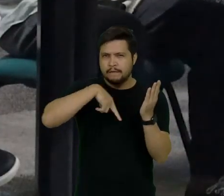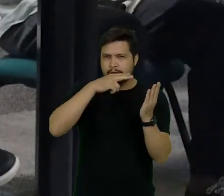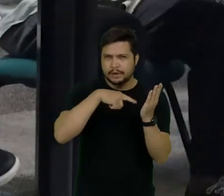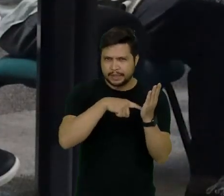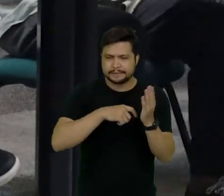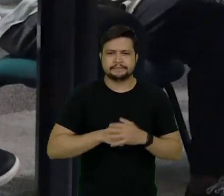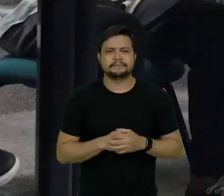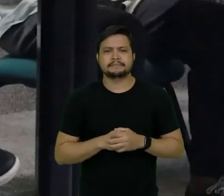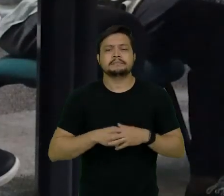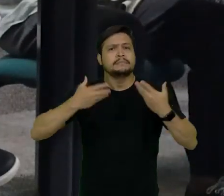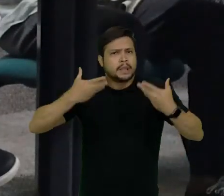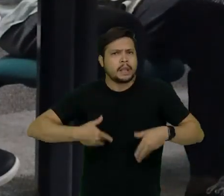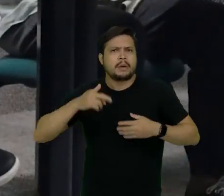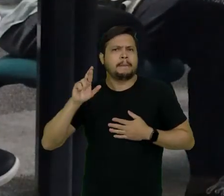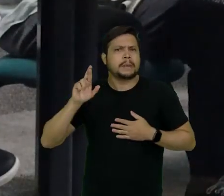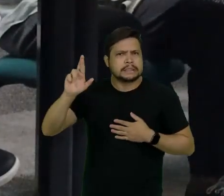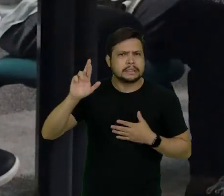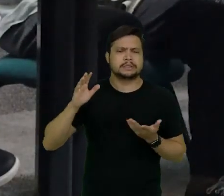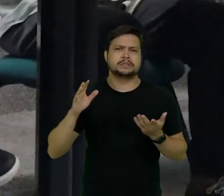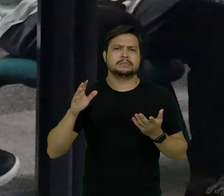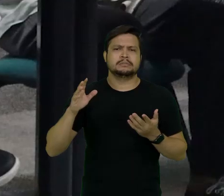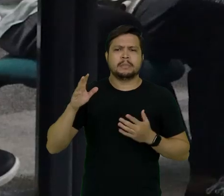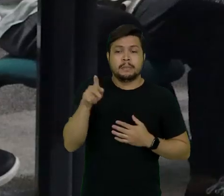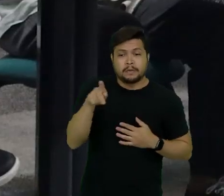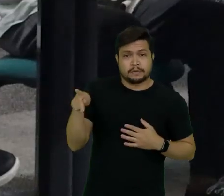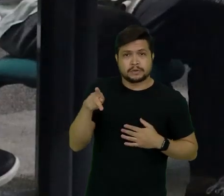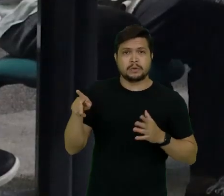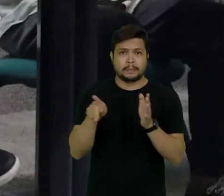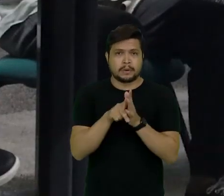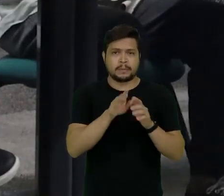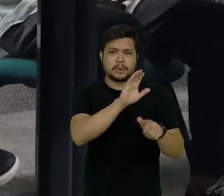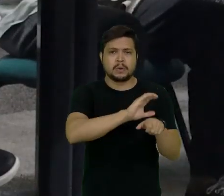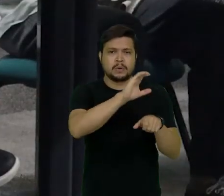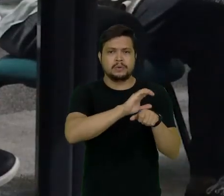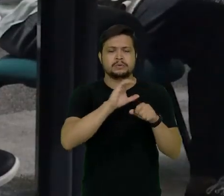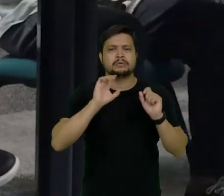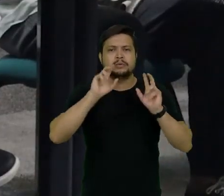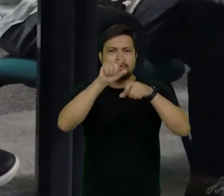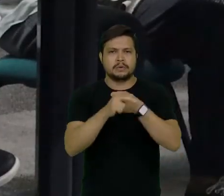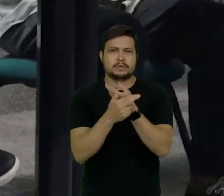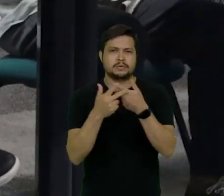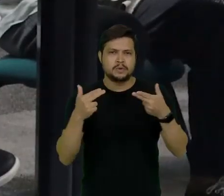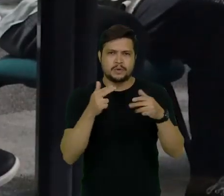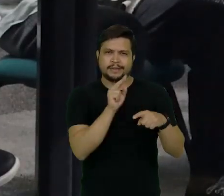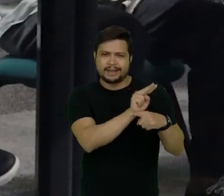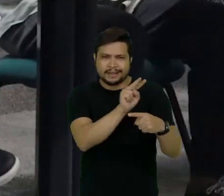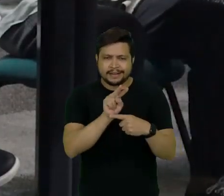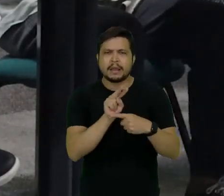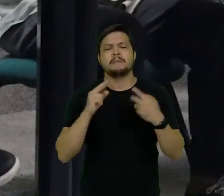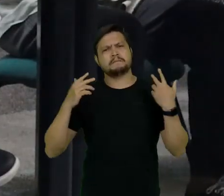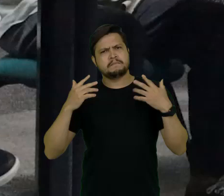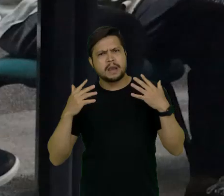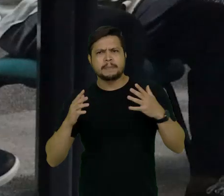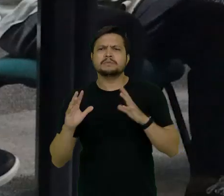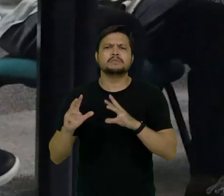como representante discente do curso de zootecnia, parabenizo todos os egressos, professores e alunos que fazem parte